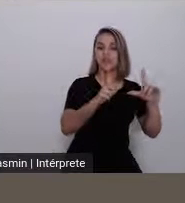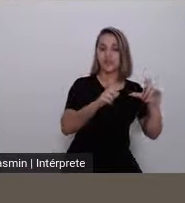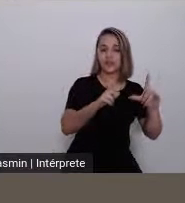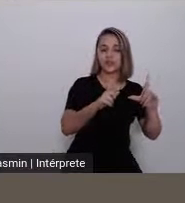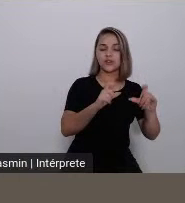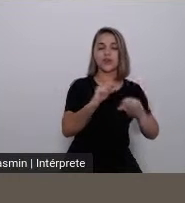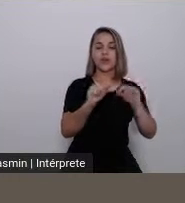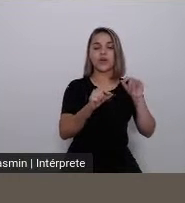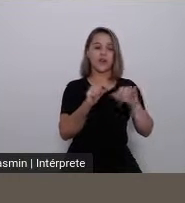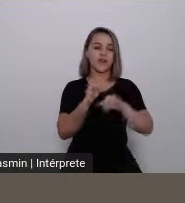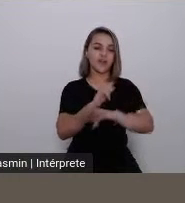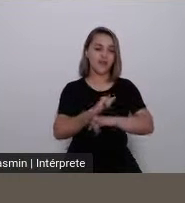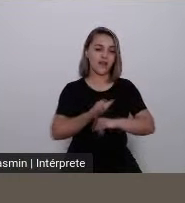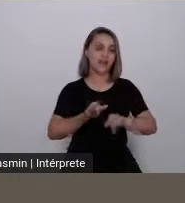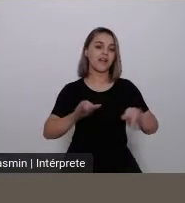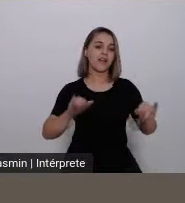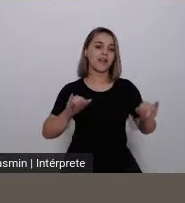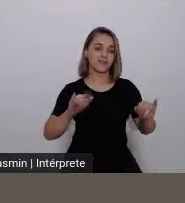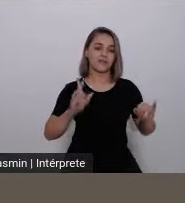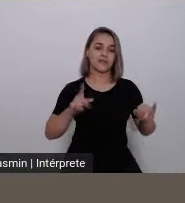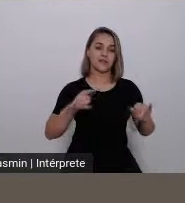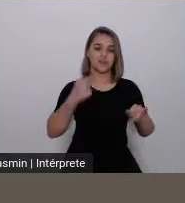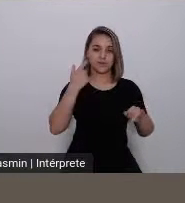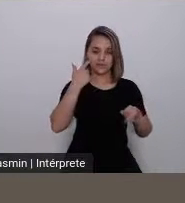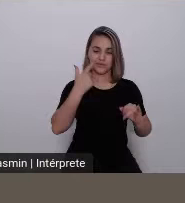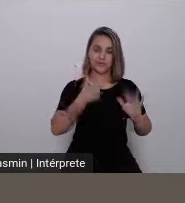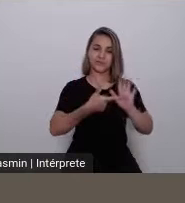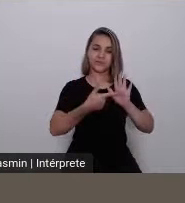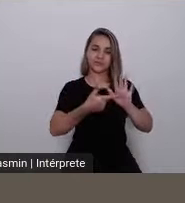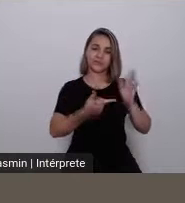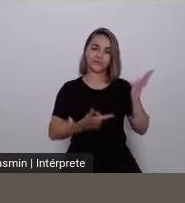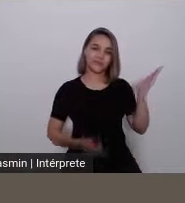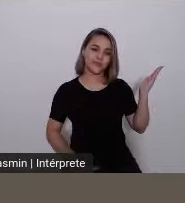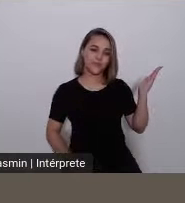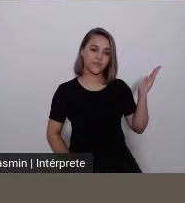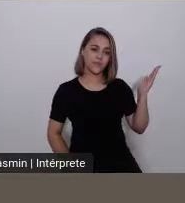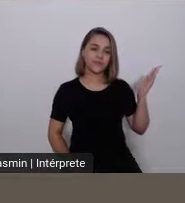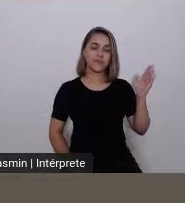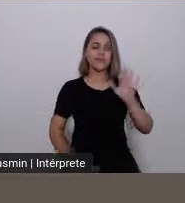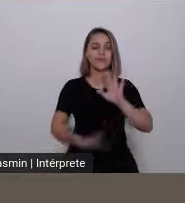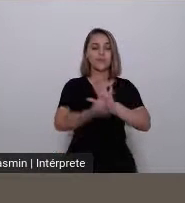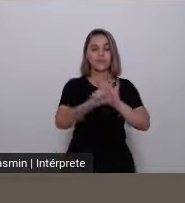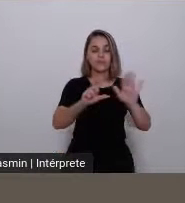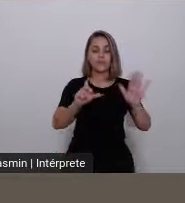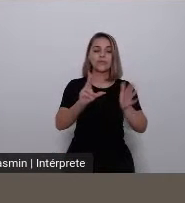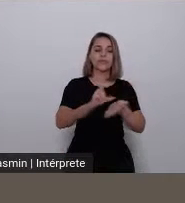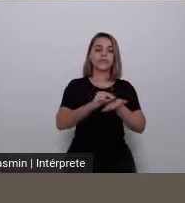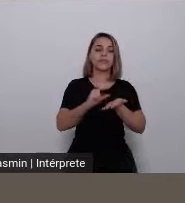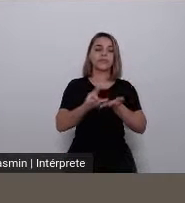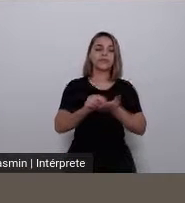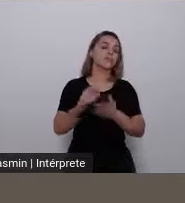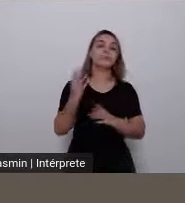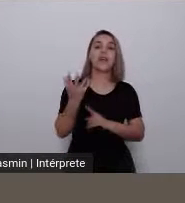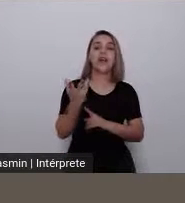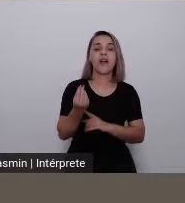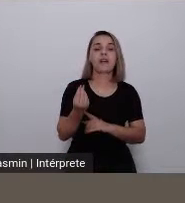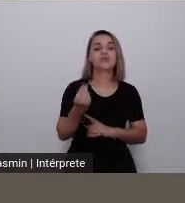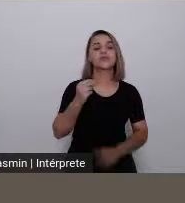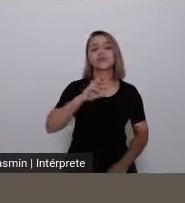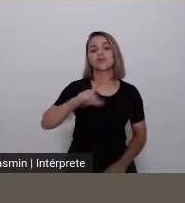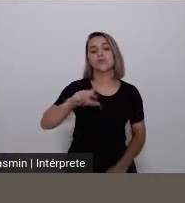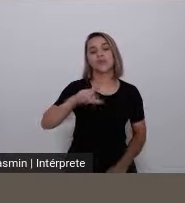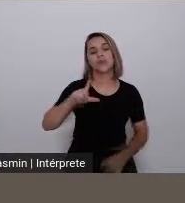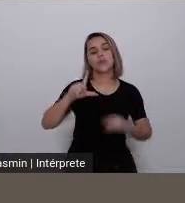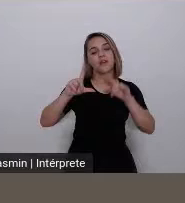dizendo, isso que eu coloquei aí na tela, um trecho do artigo. Né? Ele diz, arte não é fotografia, nunca foi